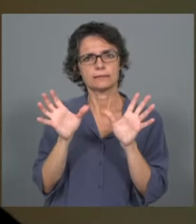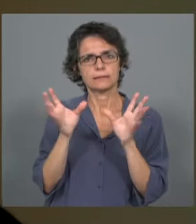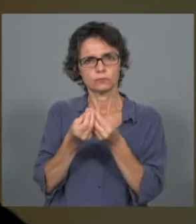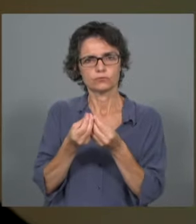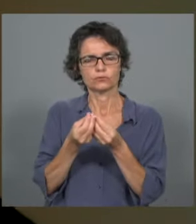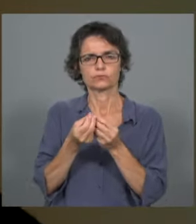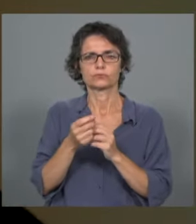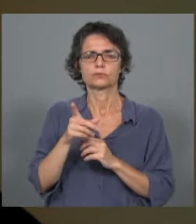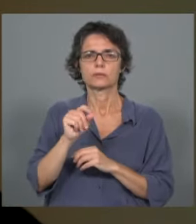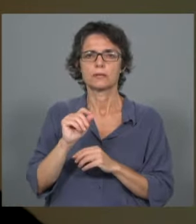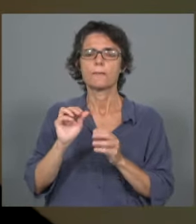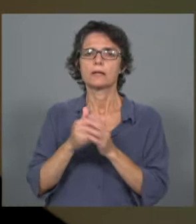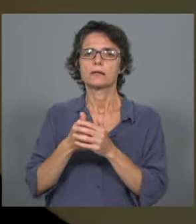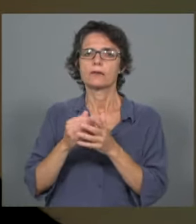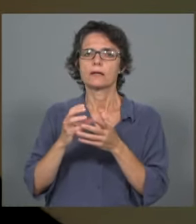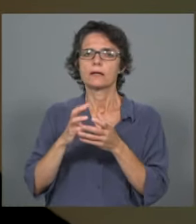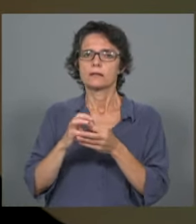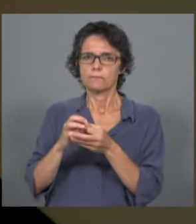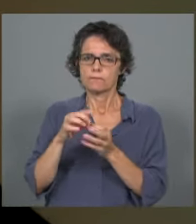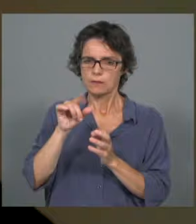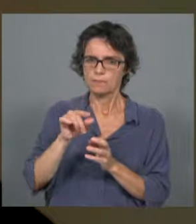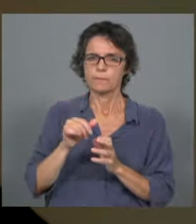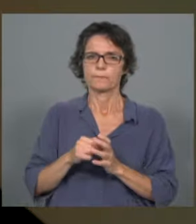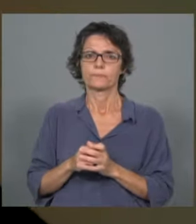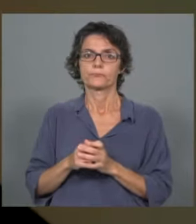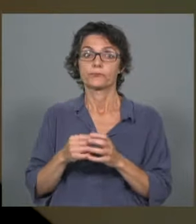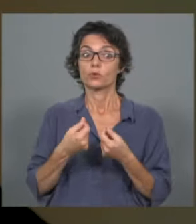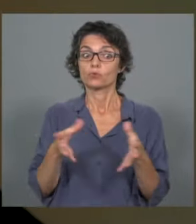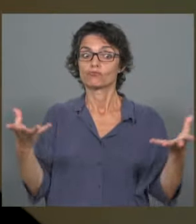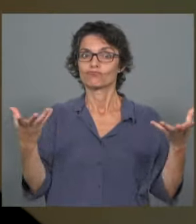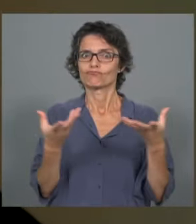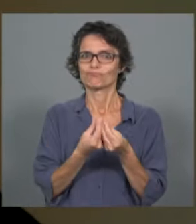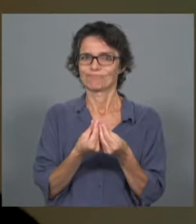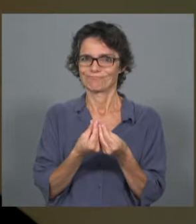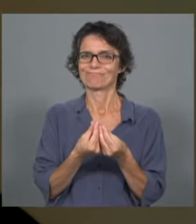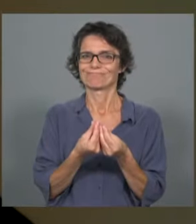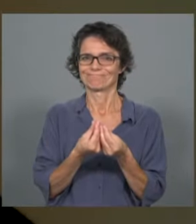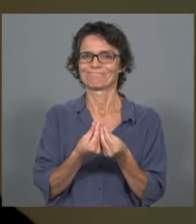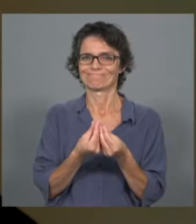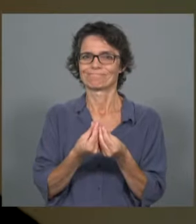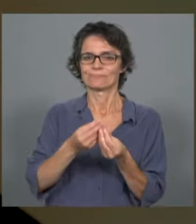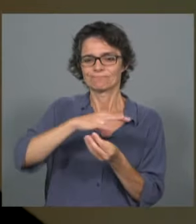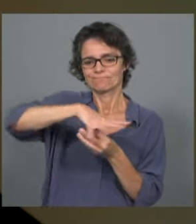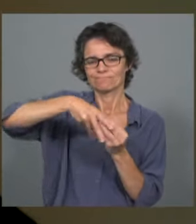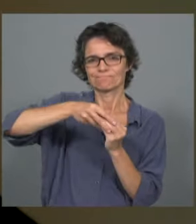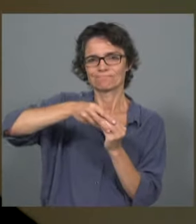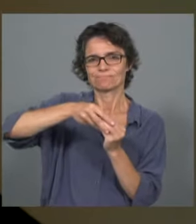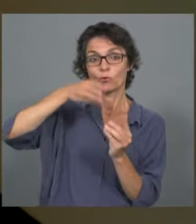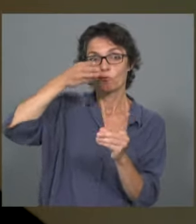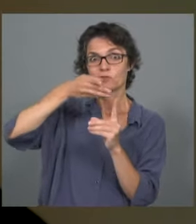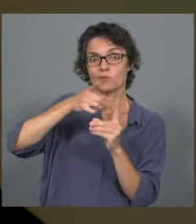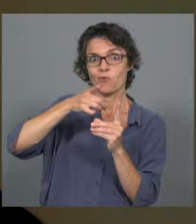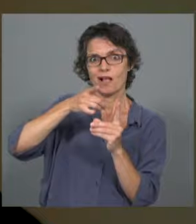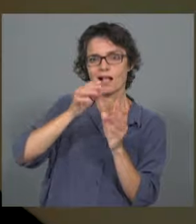Aliança Evangélica, todos juntos por um cuidado, por seguir